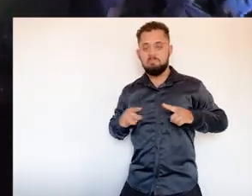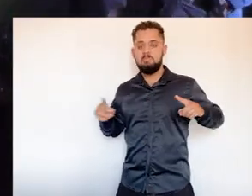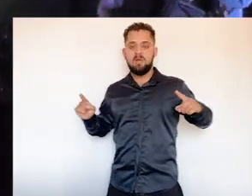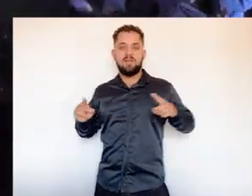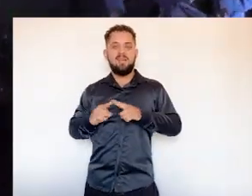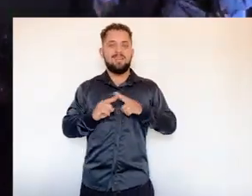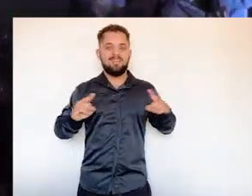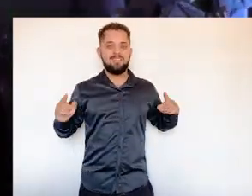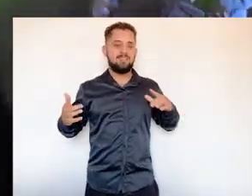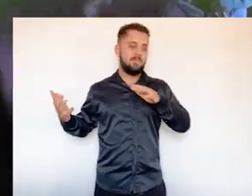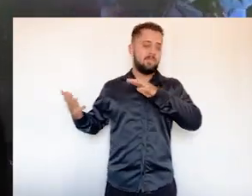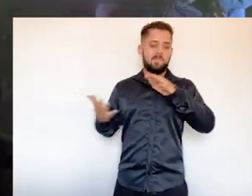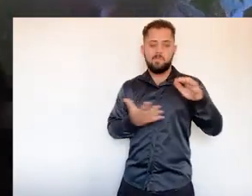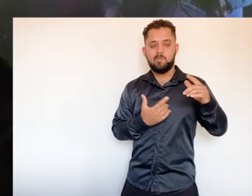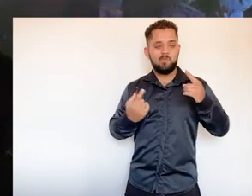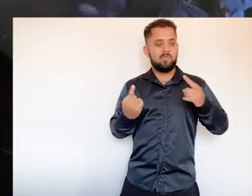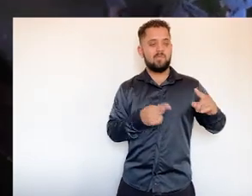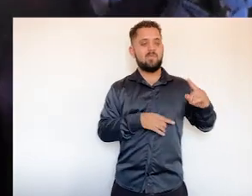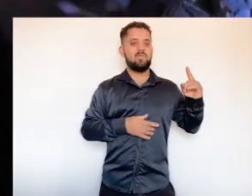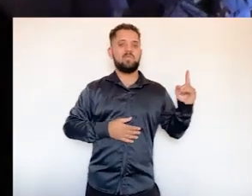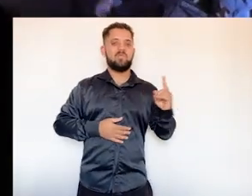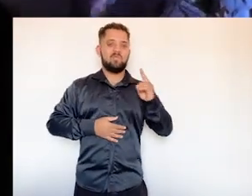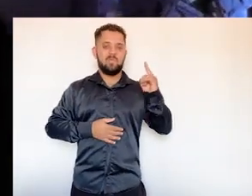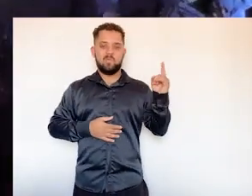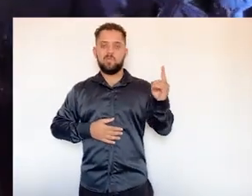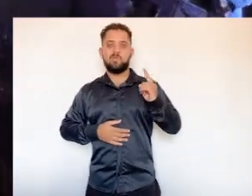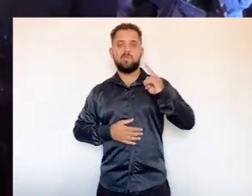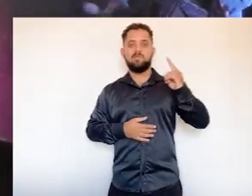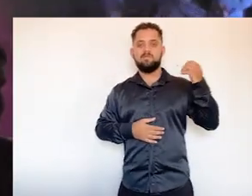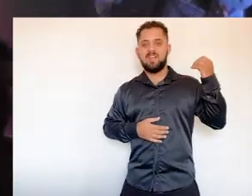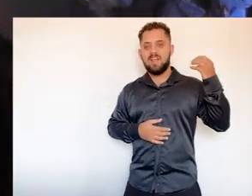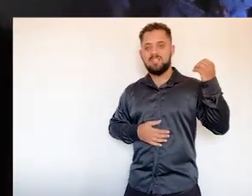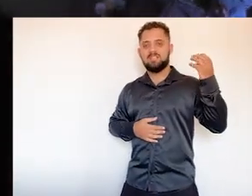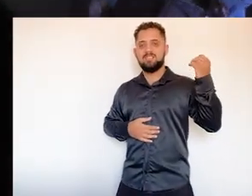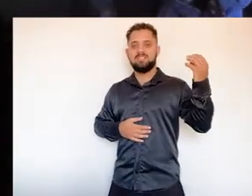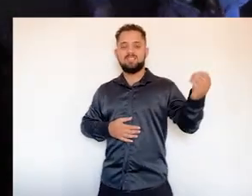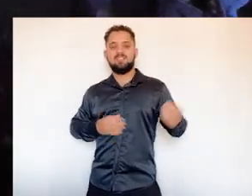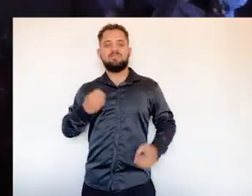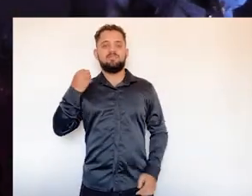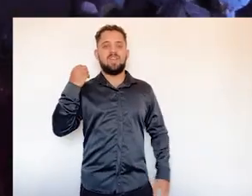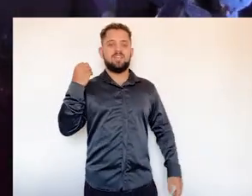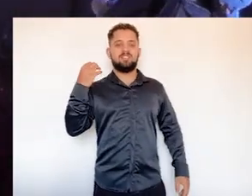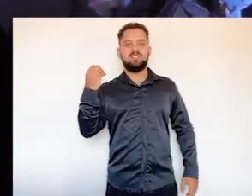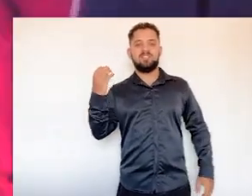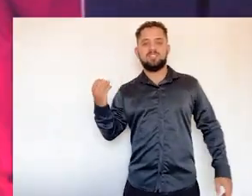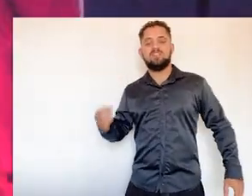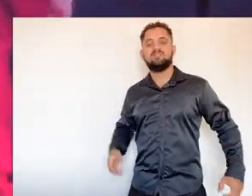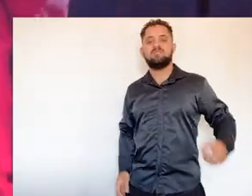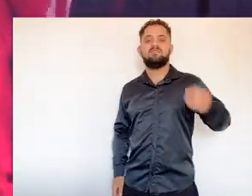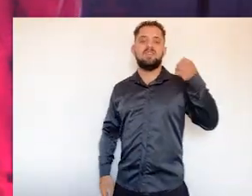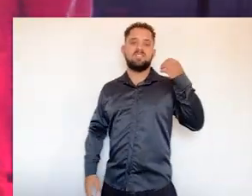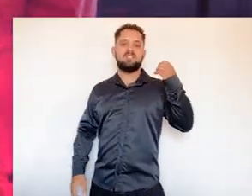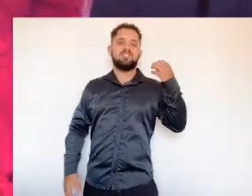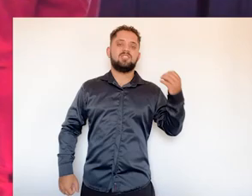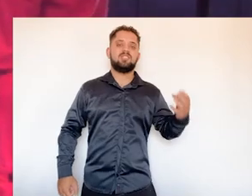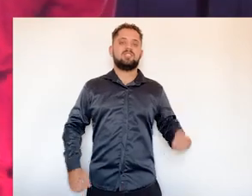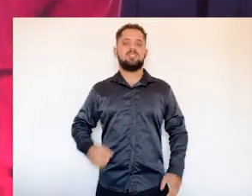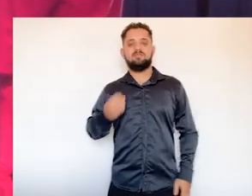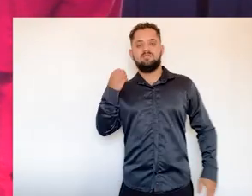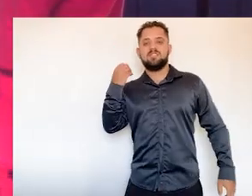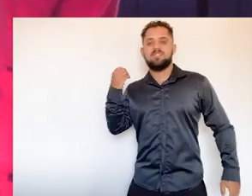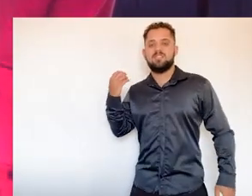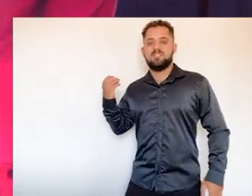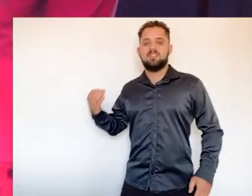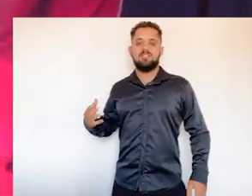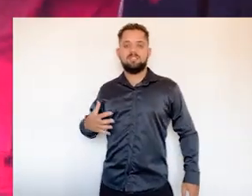no universo, orquestra de uma nota só. É no compasso da zabumba, é no suspiro da sanfona. Compasso da zabumba, é no